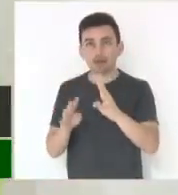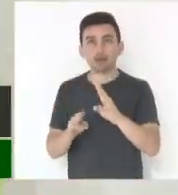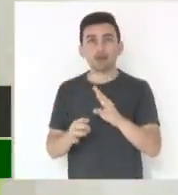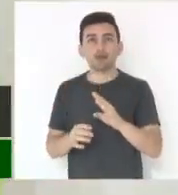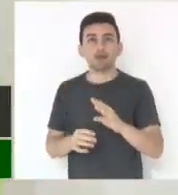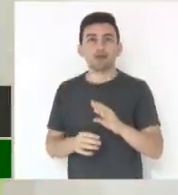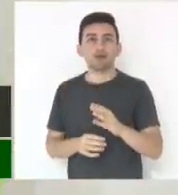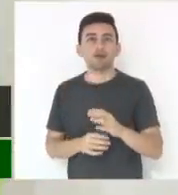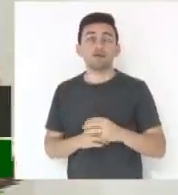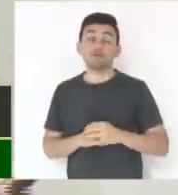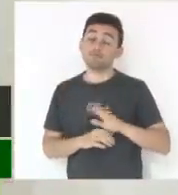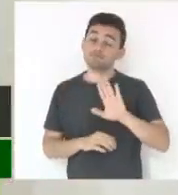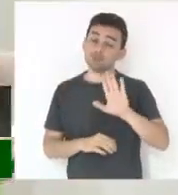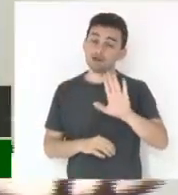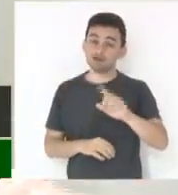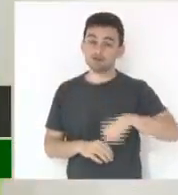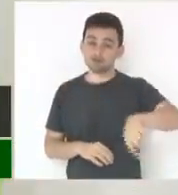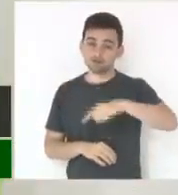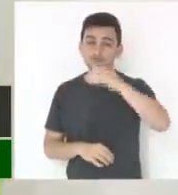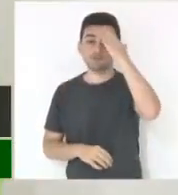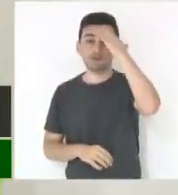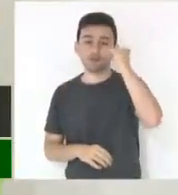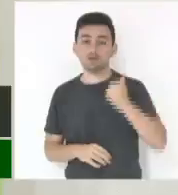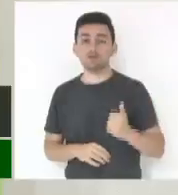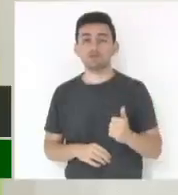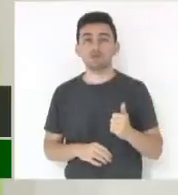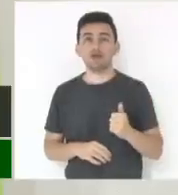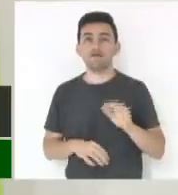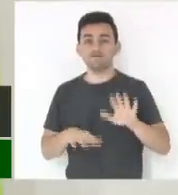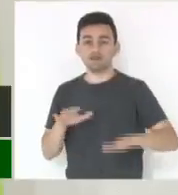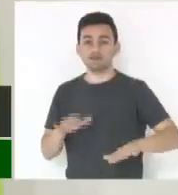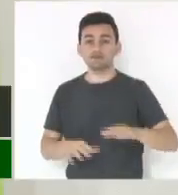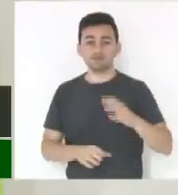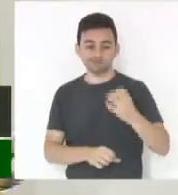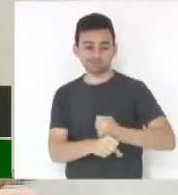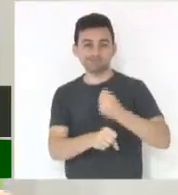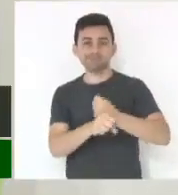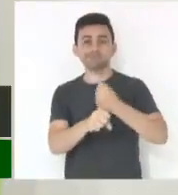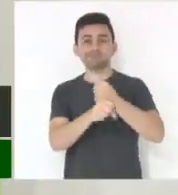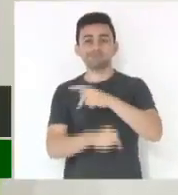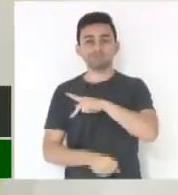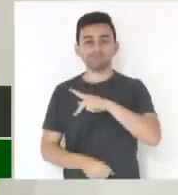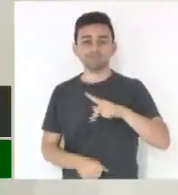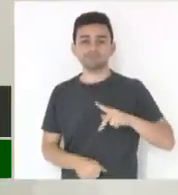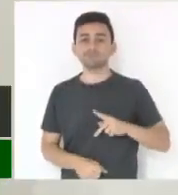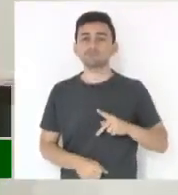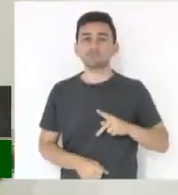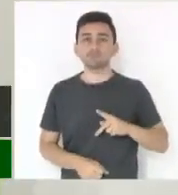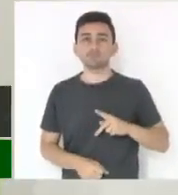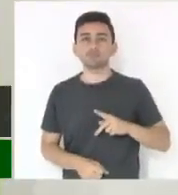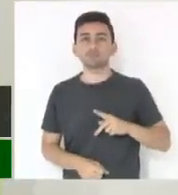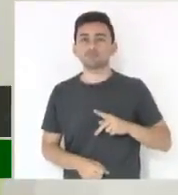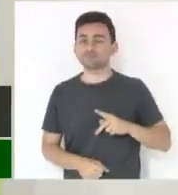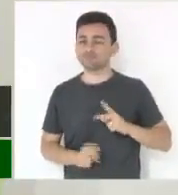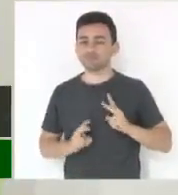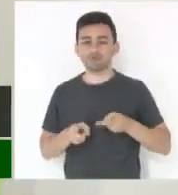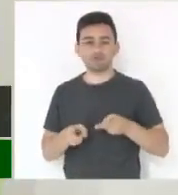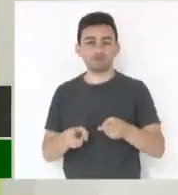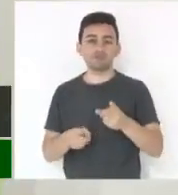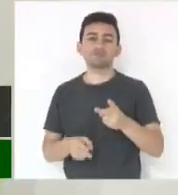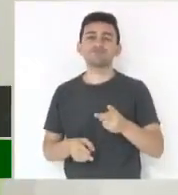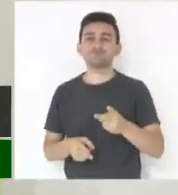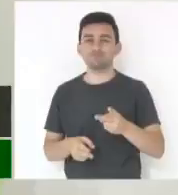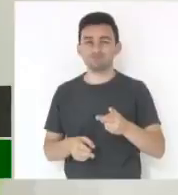direito, mas nós sabemos que quando é uma questão de obra pública, isso é um verdadeiro transtorno para toda